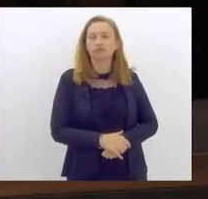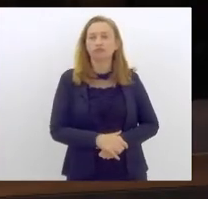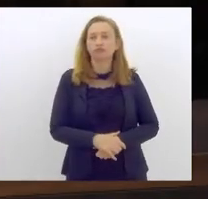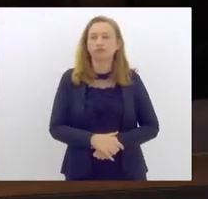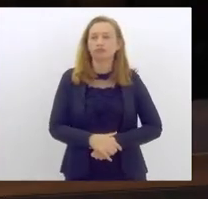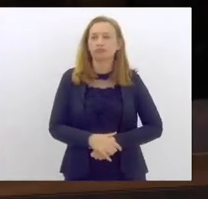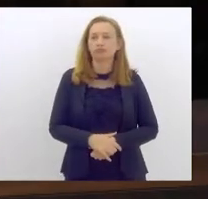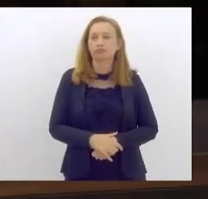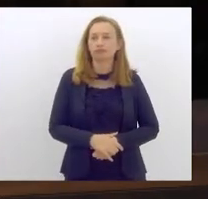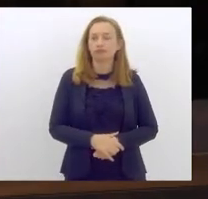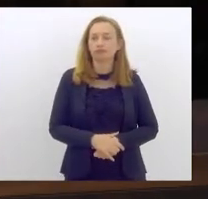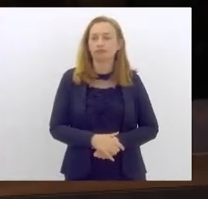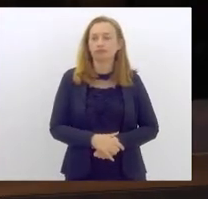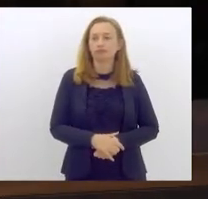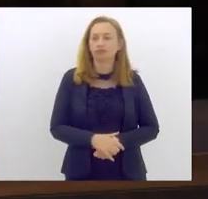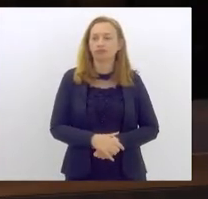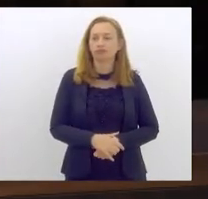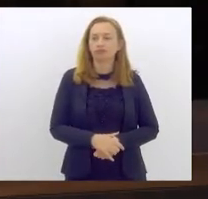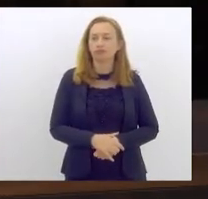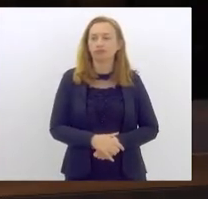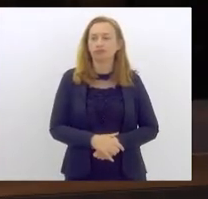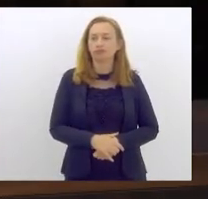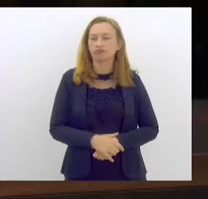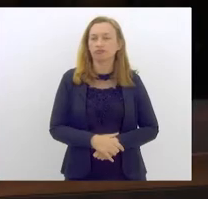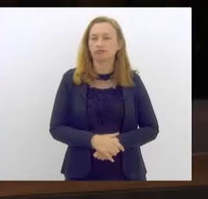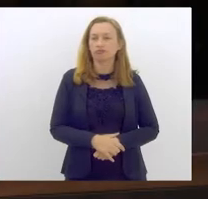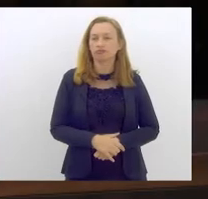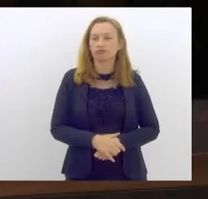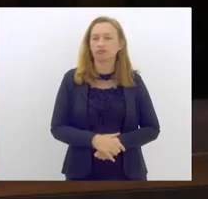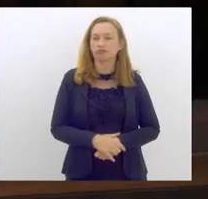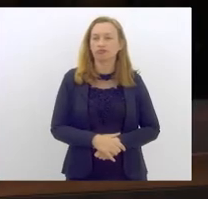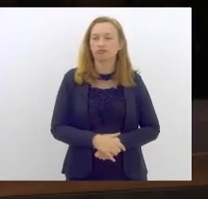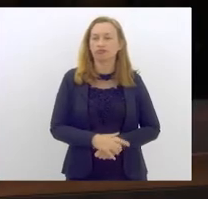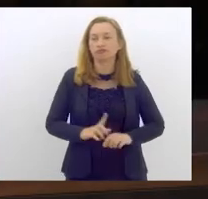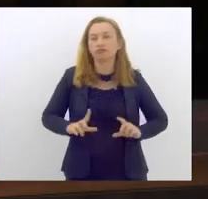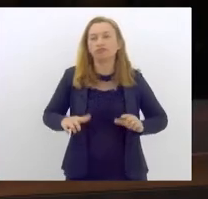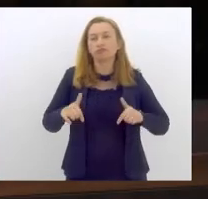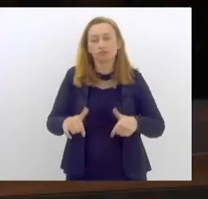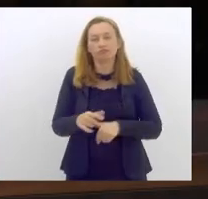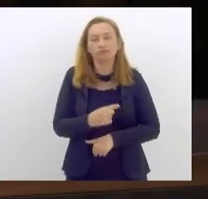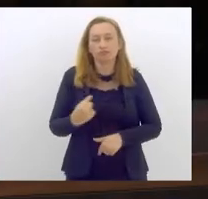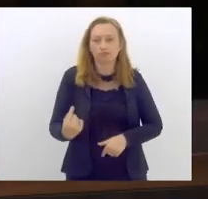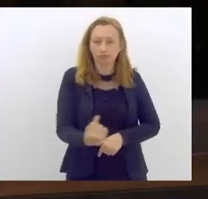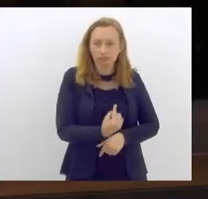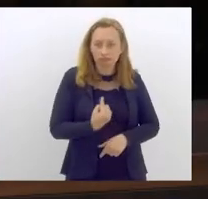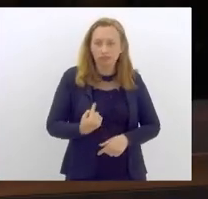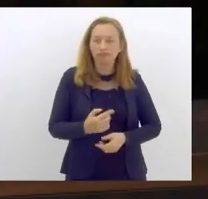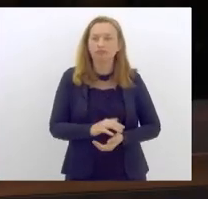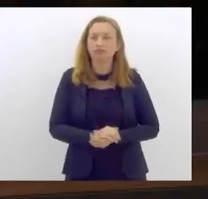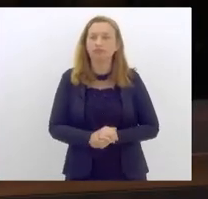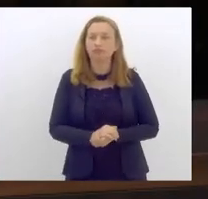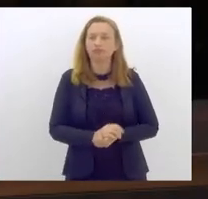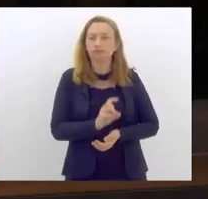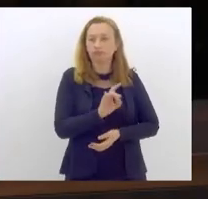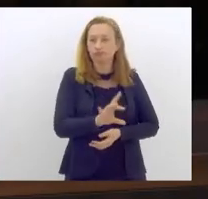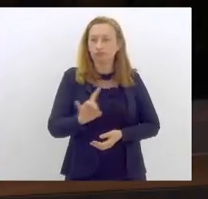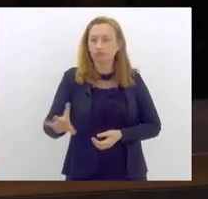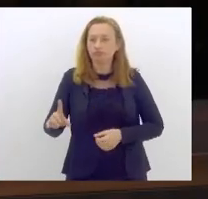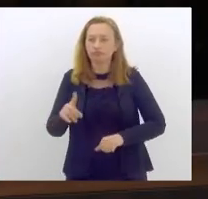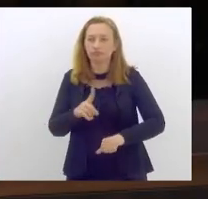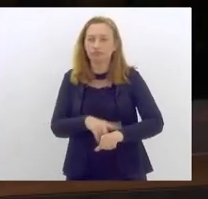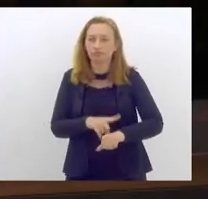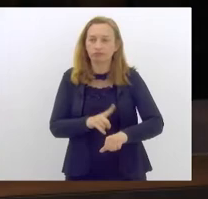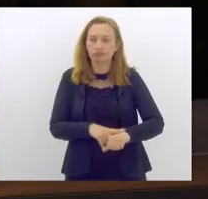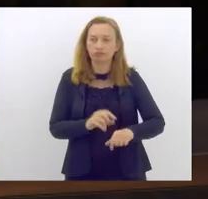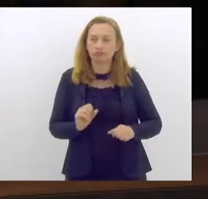que devem permear digamos Nossas ações né Em cada Instância que nós